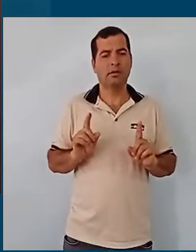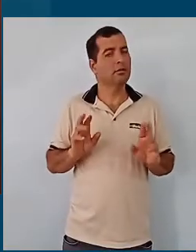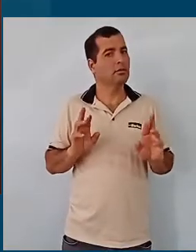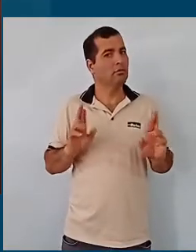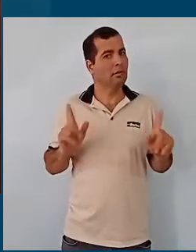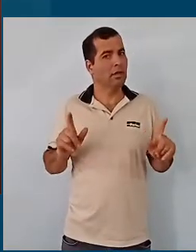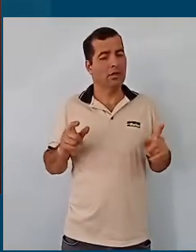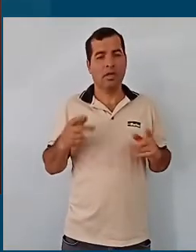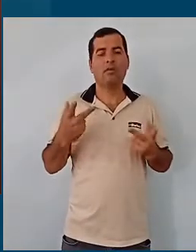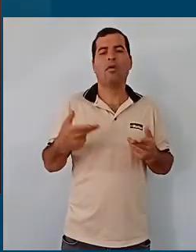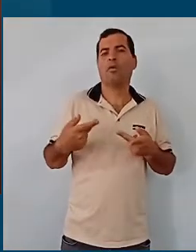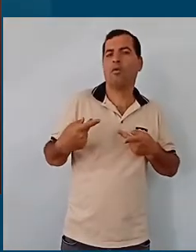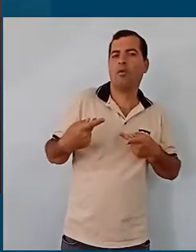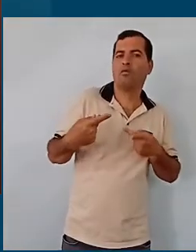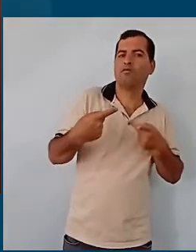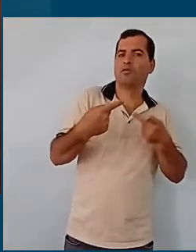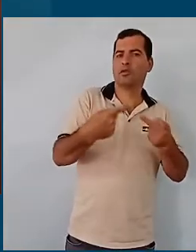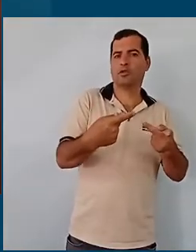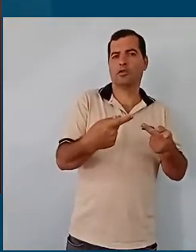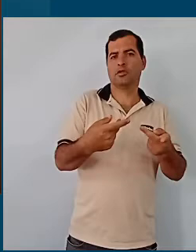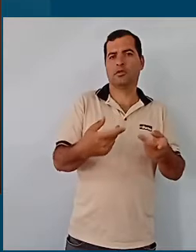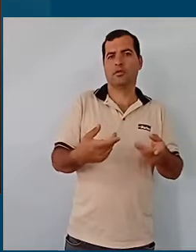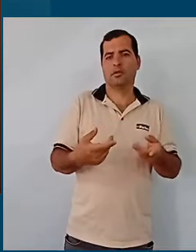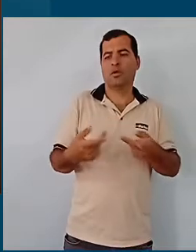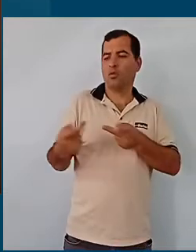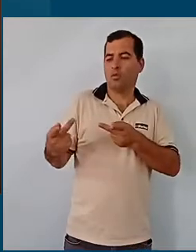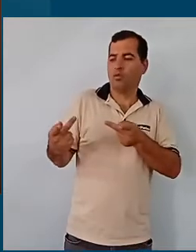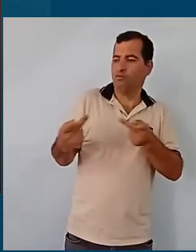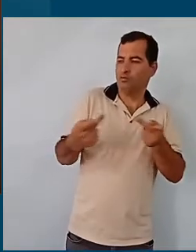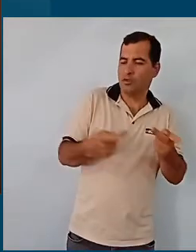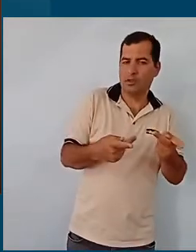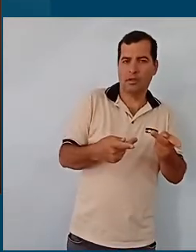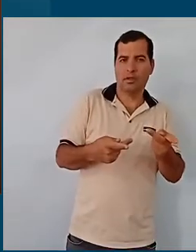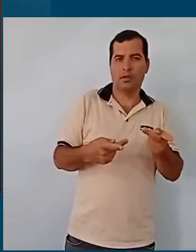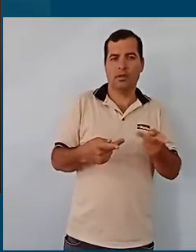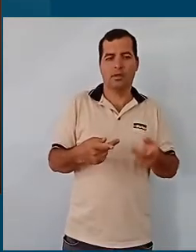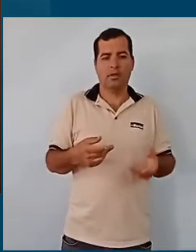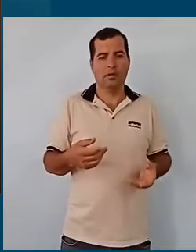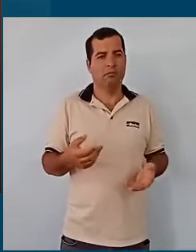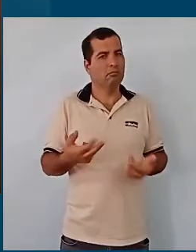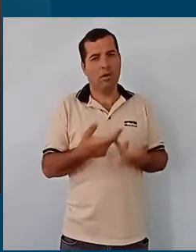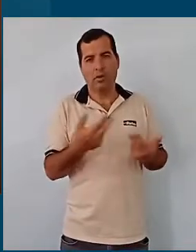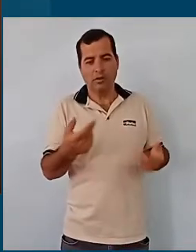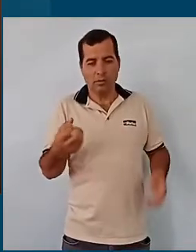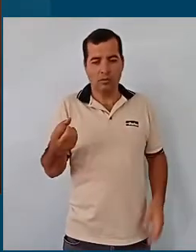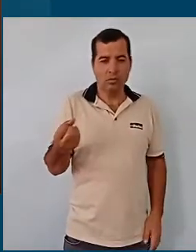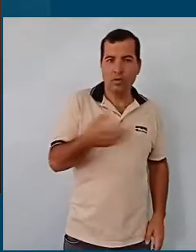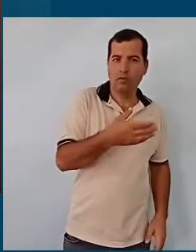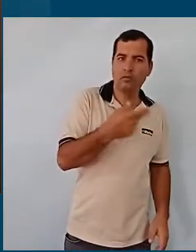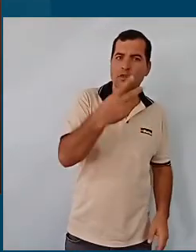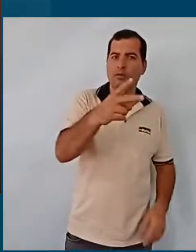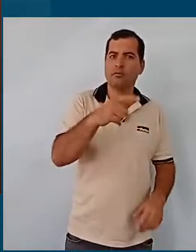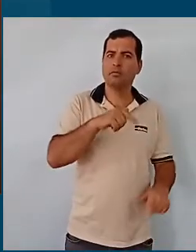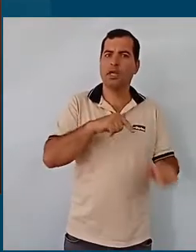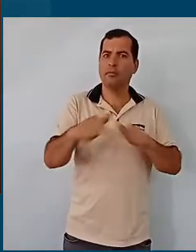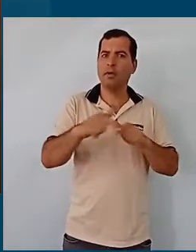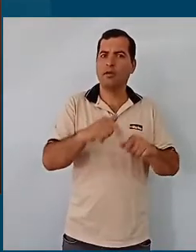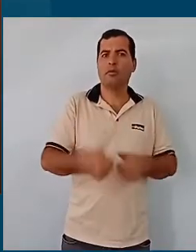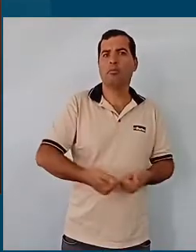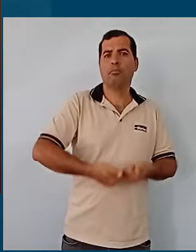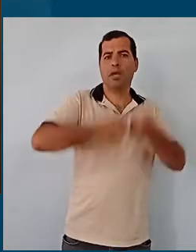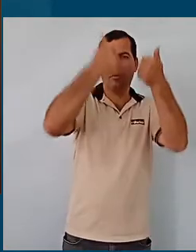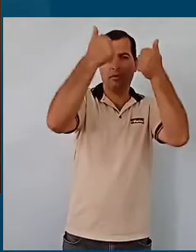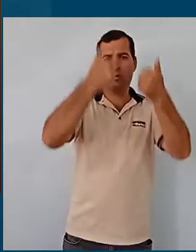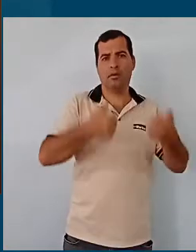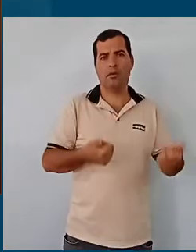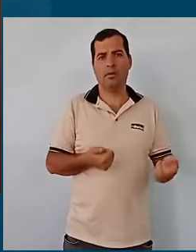um convite para atualizar o nosso trabalho, para fazer o nosso trabalho da forma mais adequada,